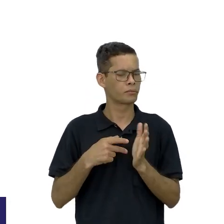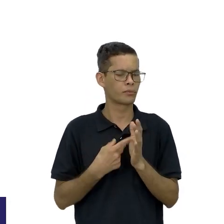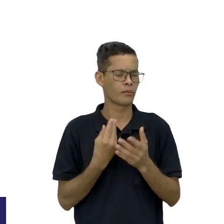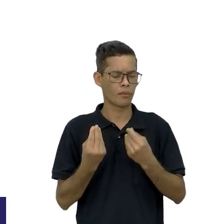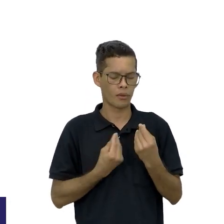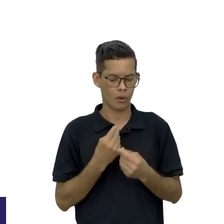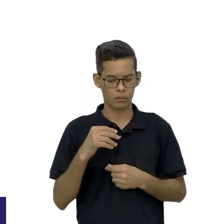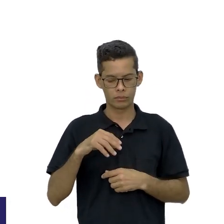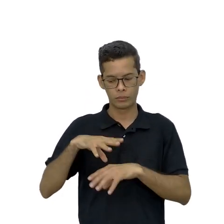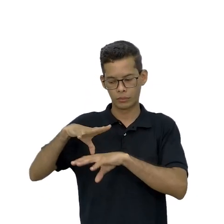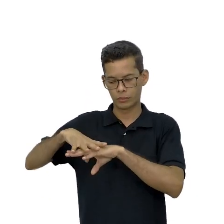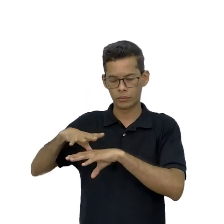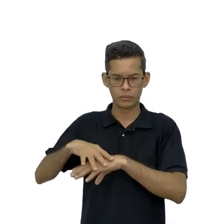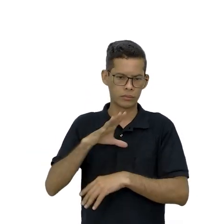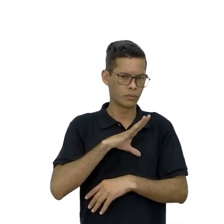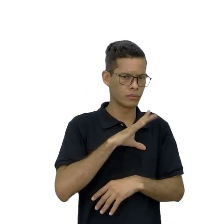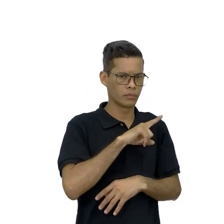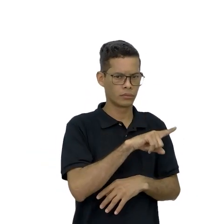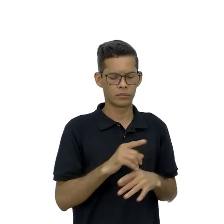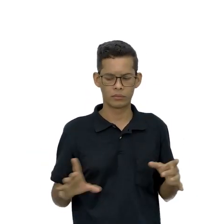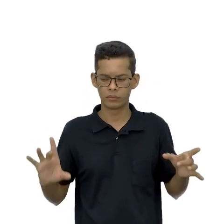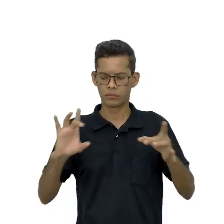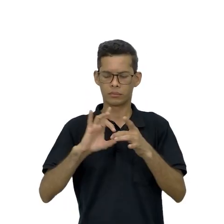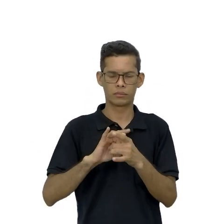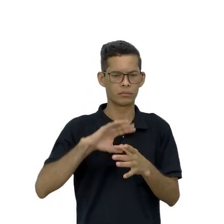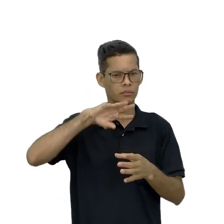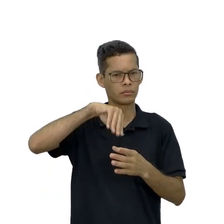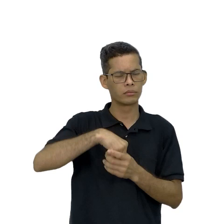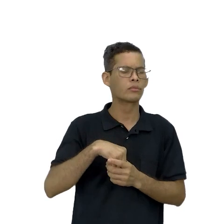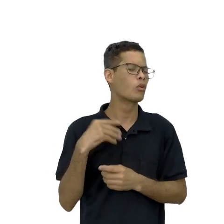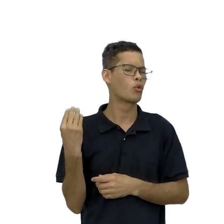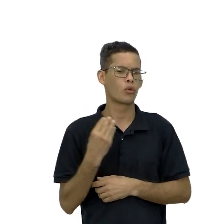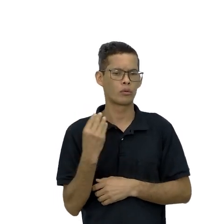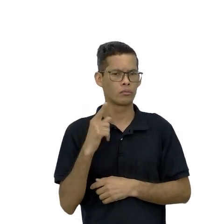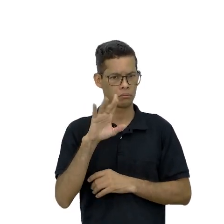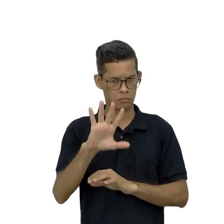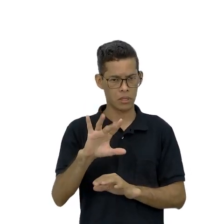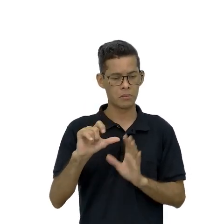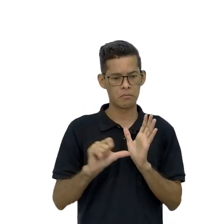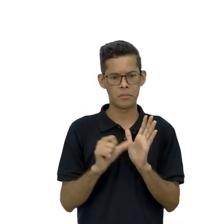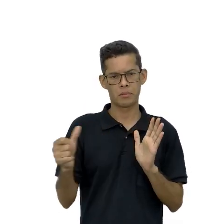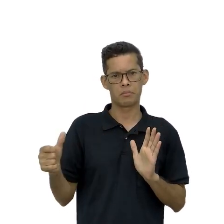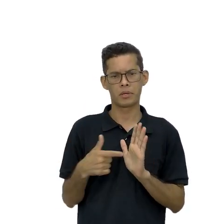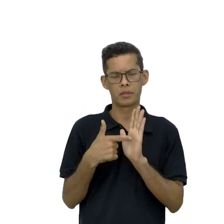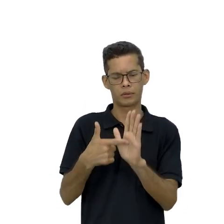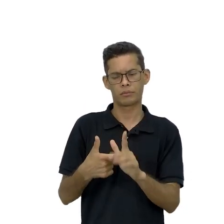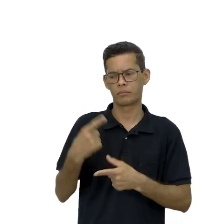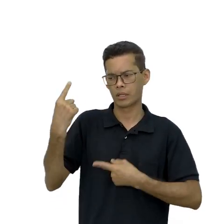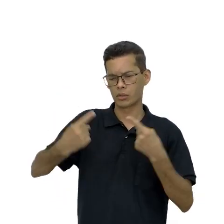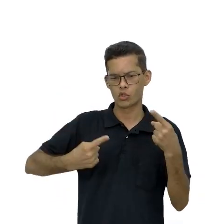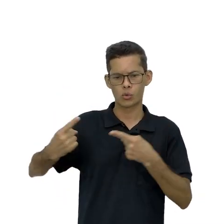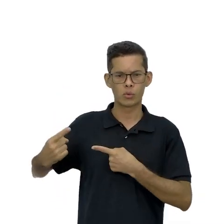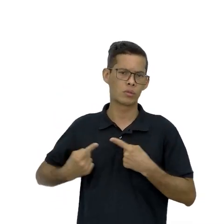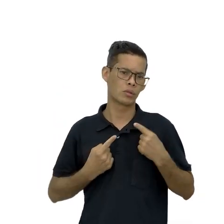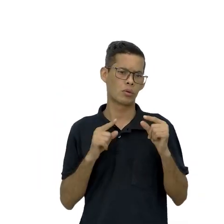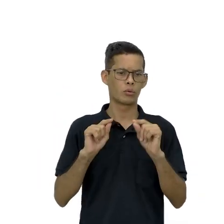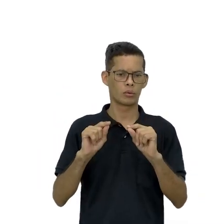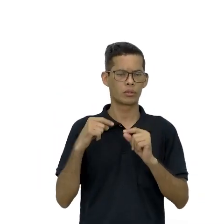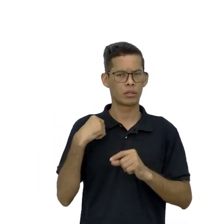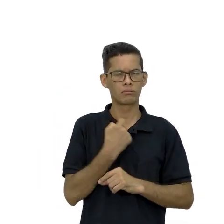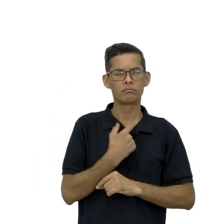interdisciplinaridade e aspectos metodológicos, mas eu abro aqui um momento para discussão, para que a gente